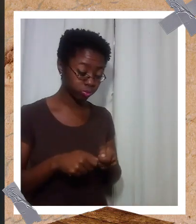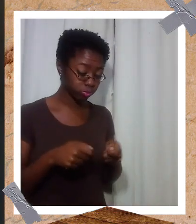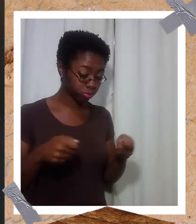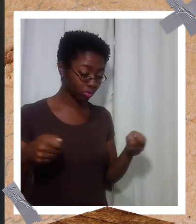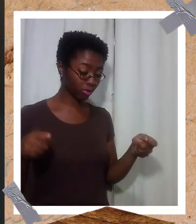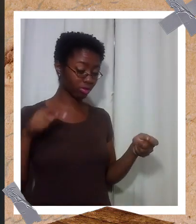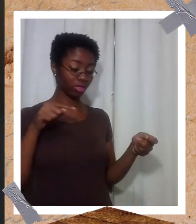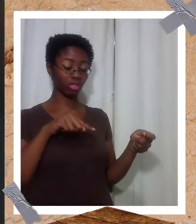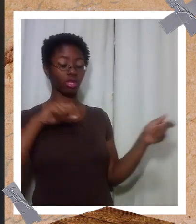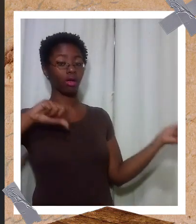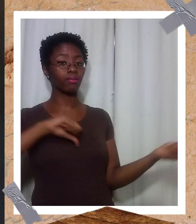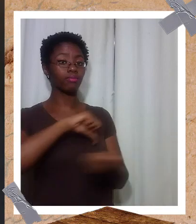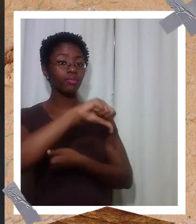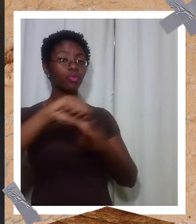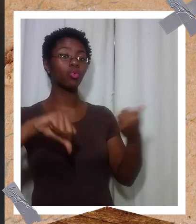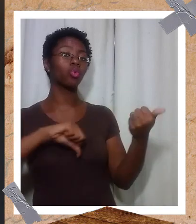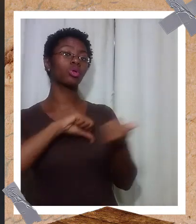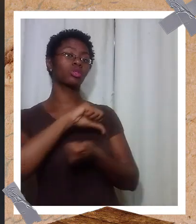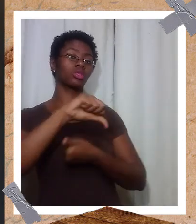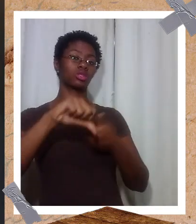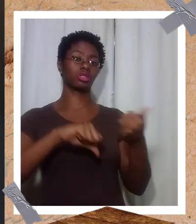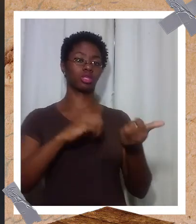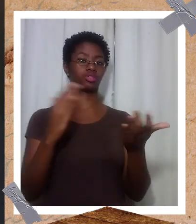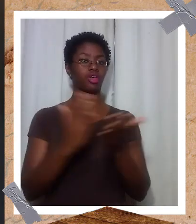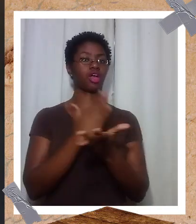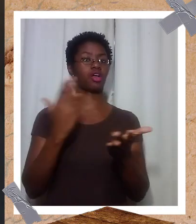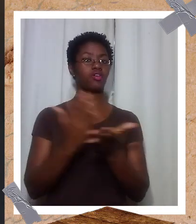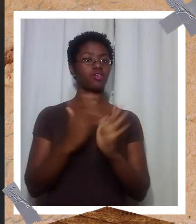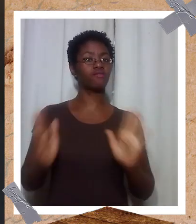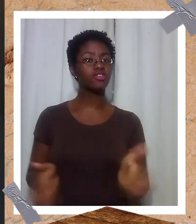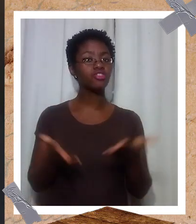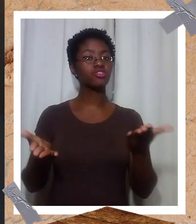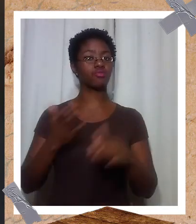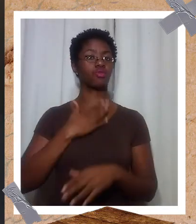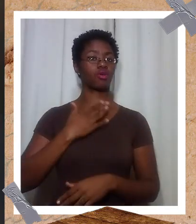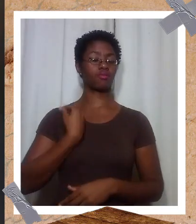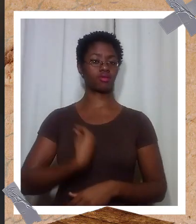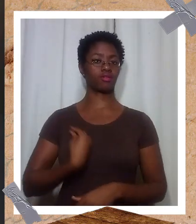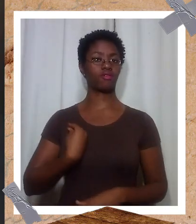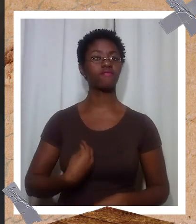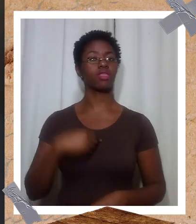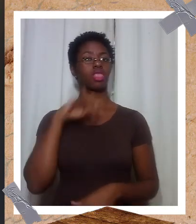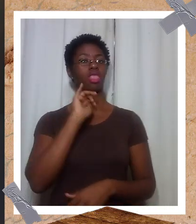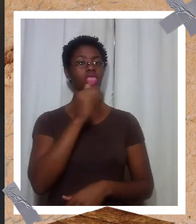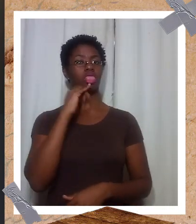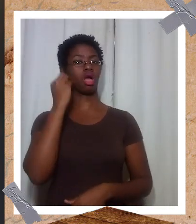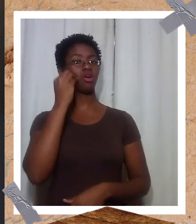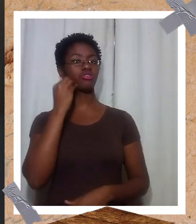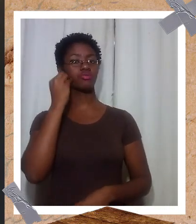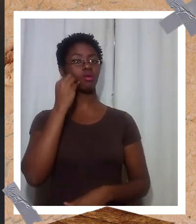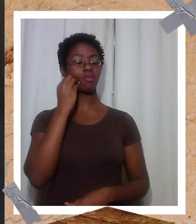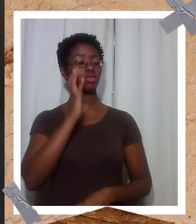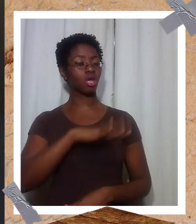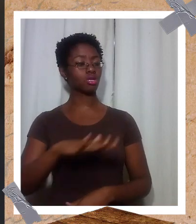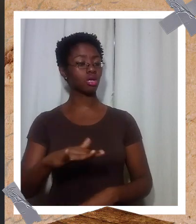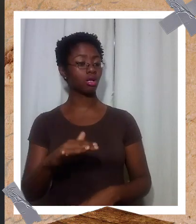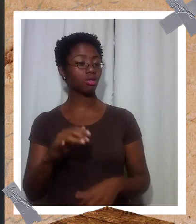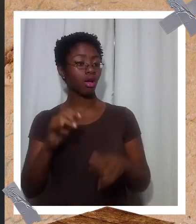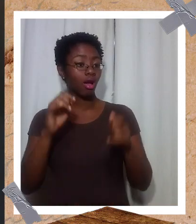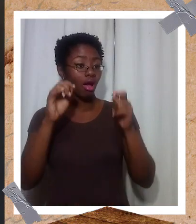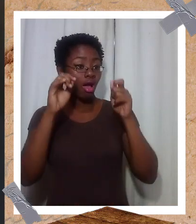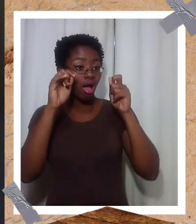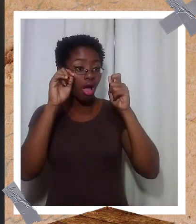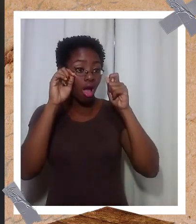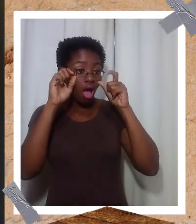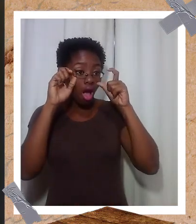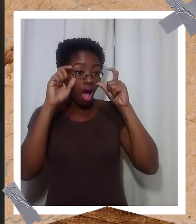sobre a mudança que o livro ele proporcionou na minha vida, eu relato as minhas experiências, as crianças elas ficam